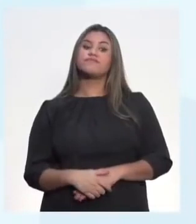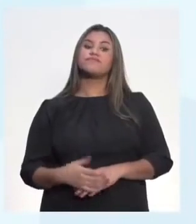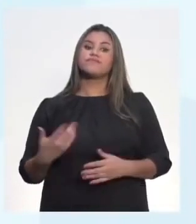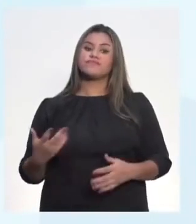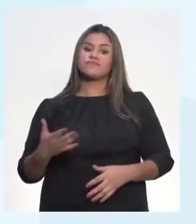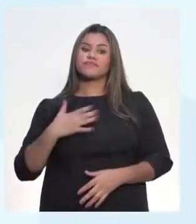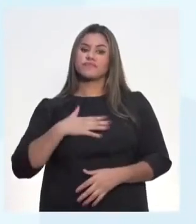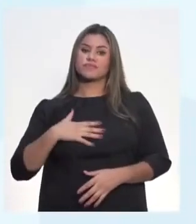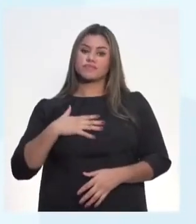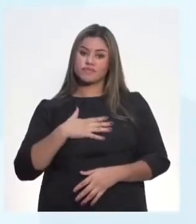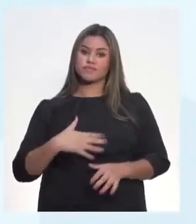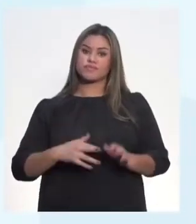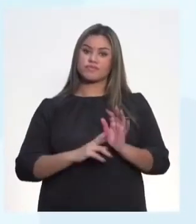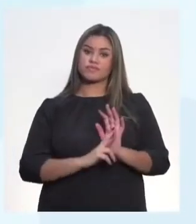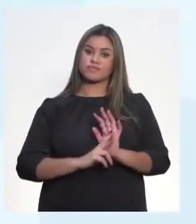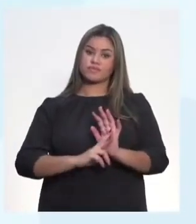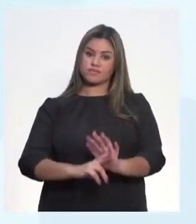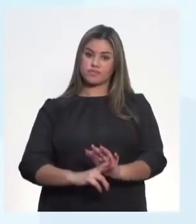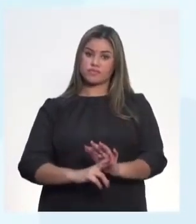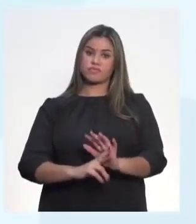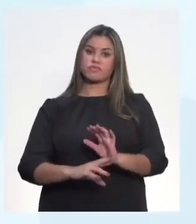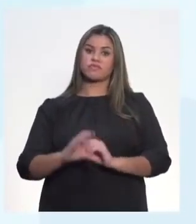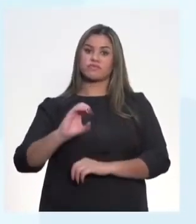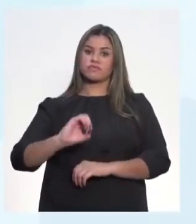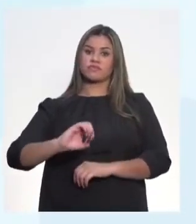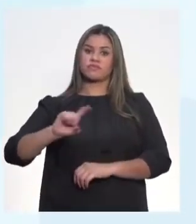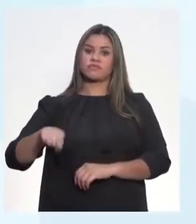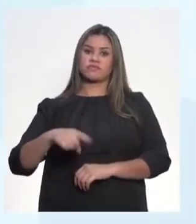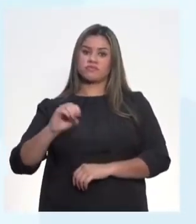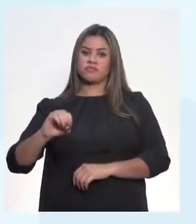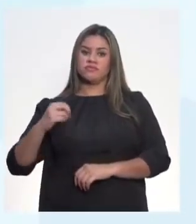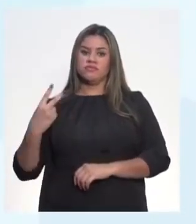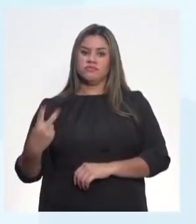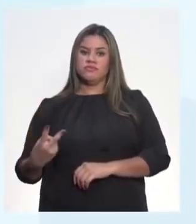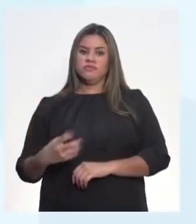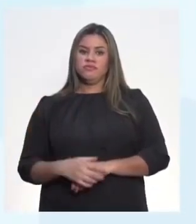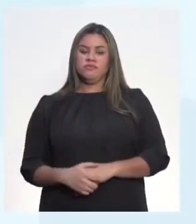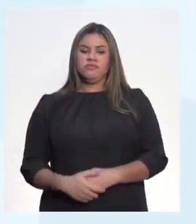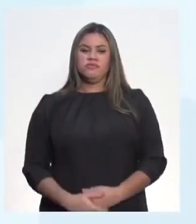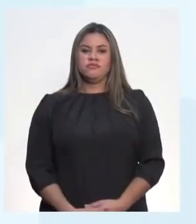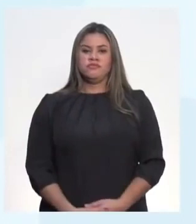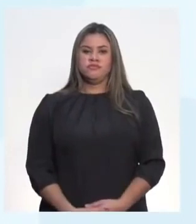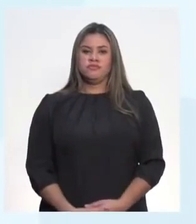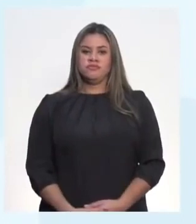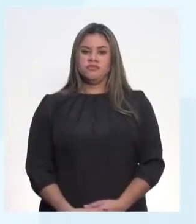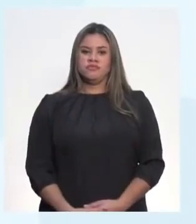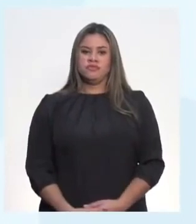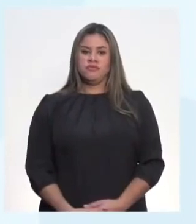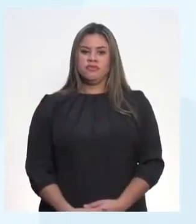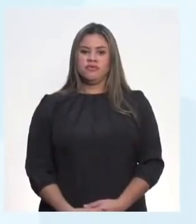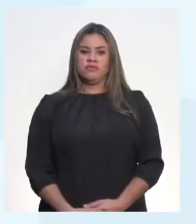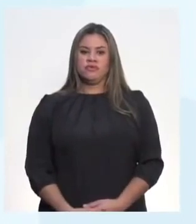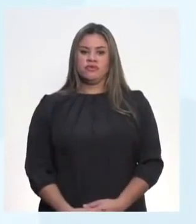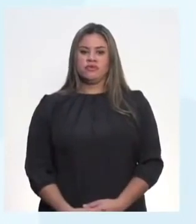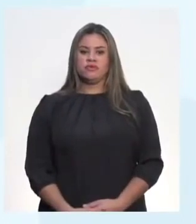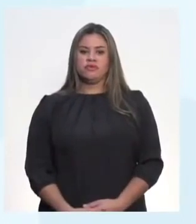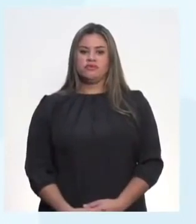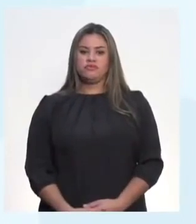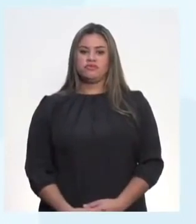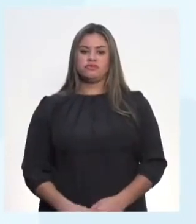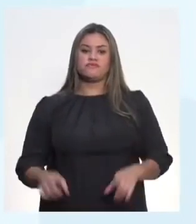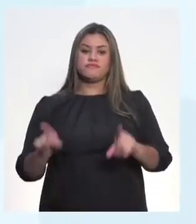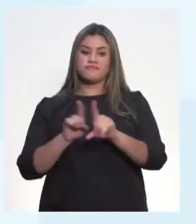usar direto na representação decimal. Nós temos, que o problema trouxe para a gente, o